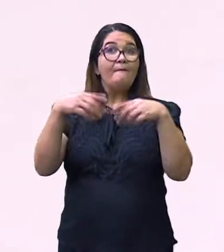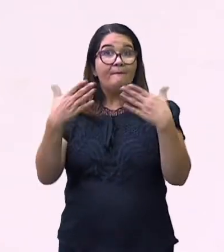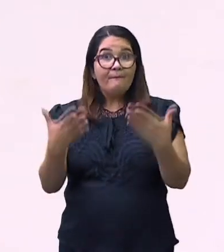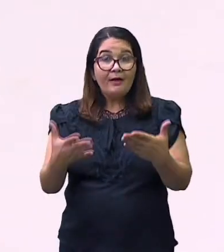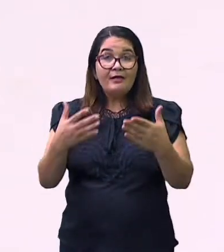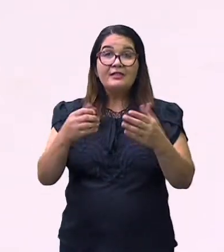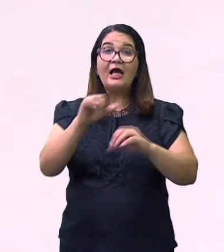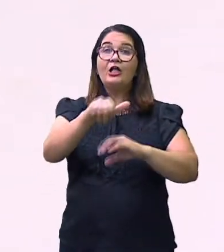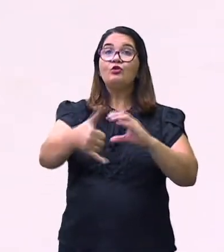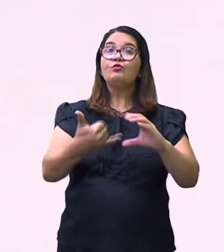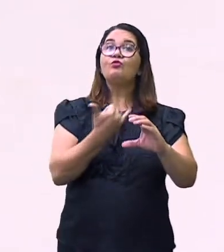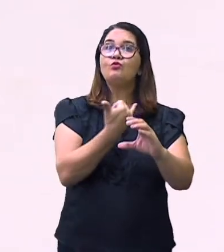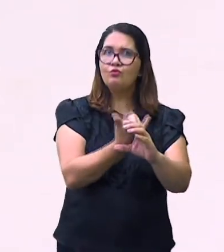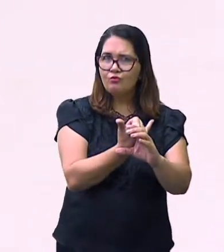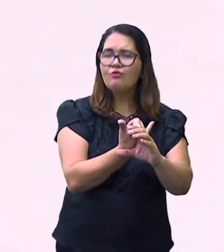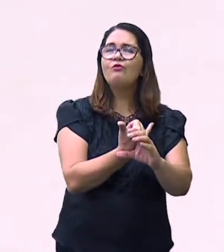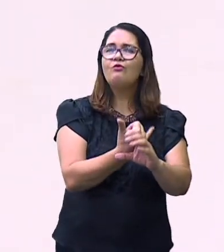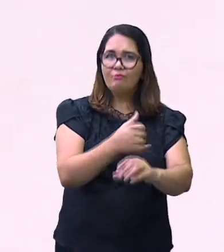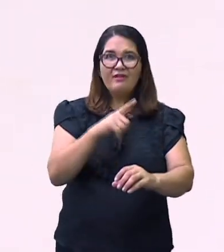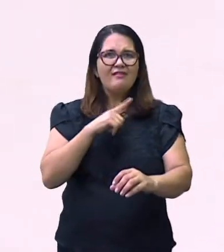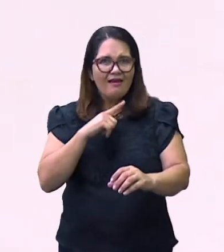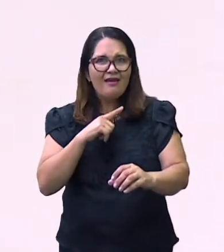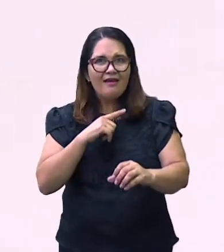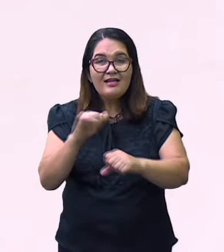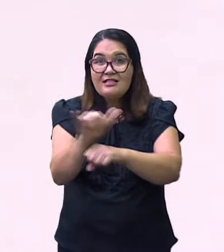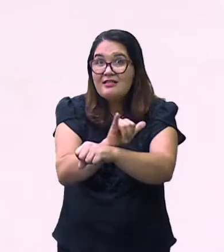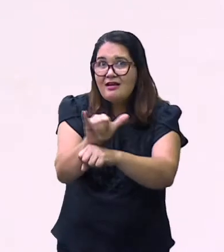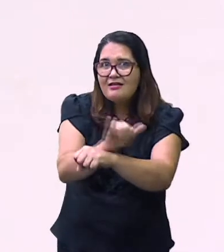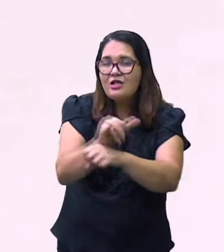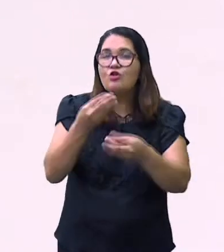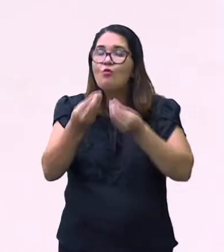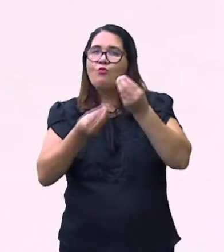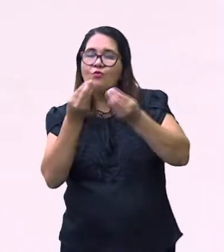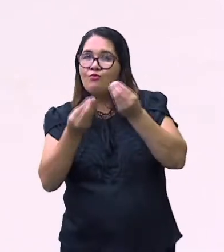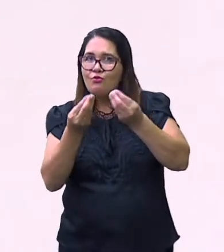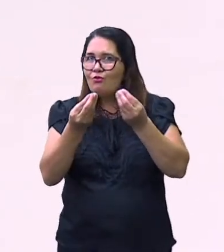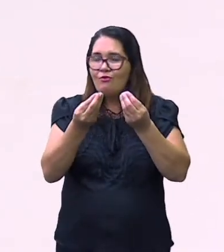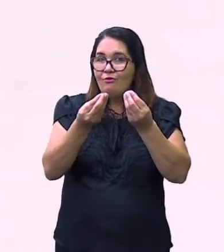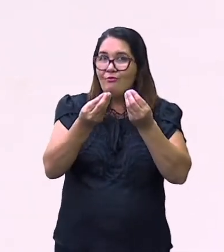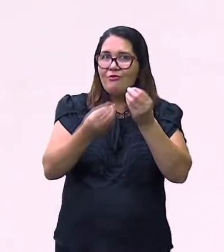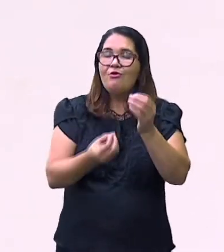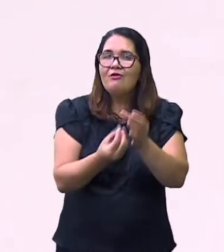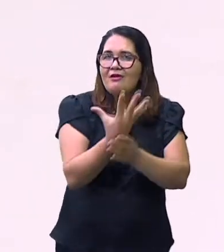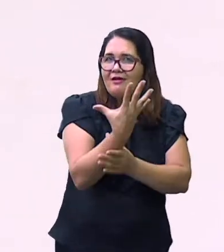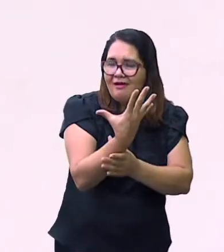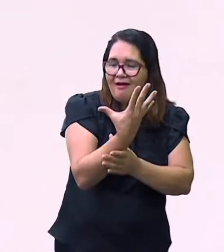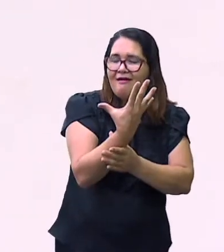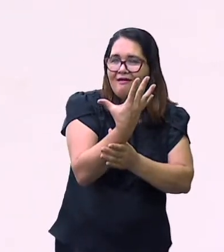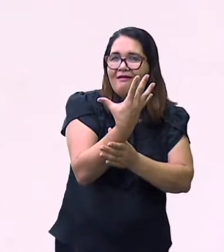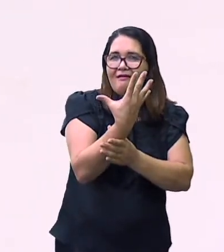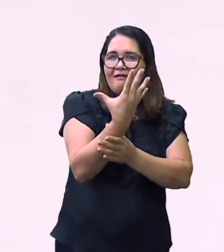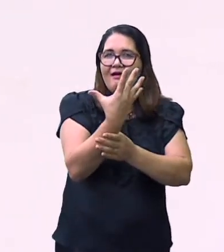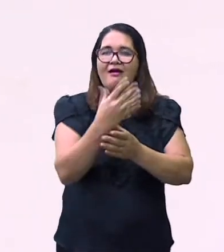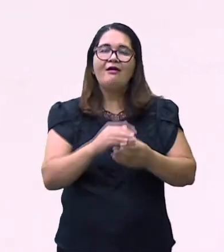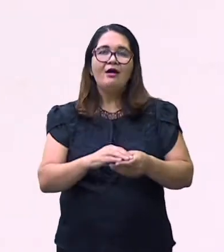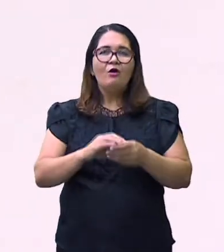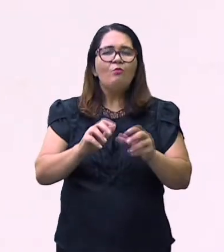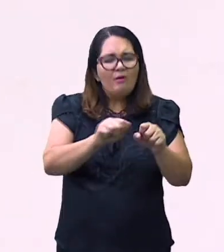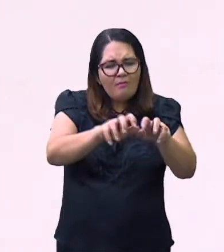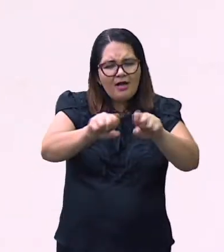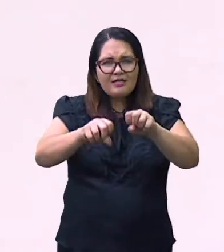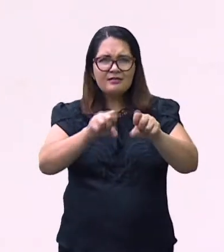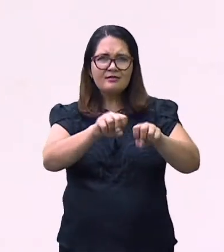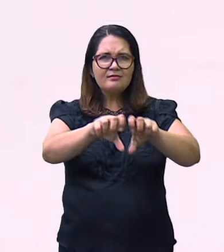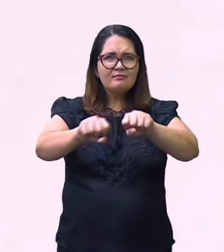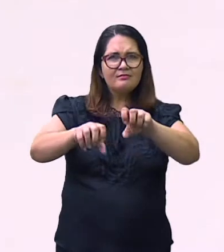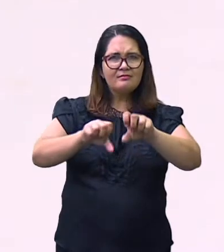aulas, né? Mostrando como é que faz a massinha de modelar. E aí você pode fazer a sua massinha. Pode corar ela com o corante alimentício,